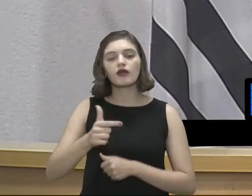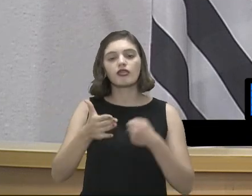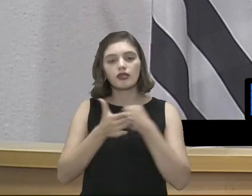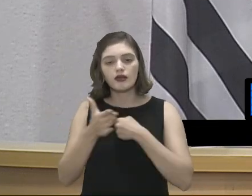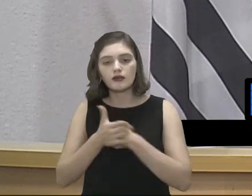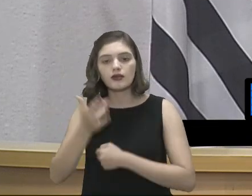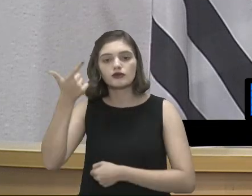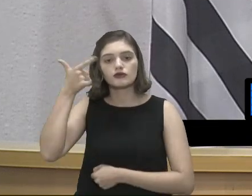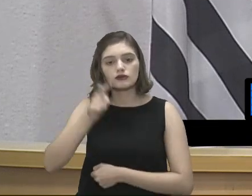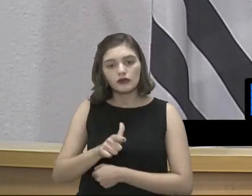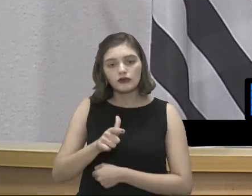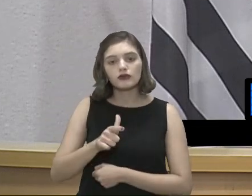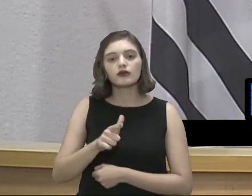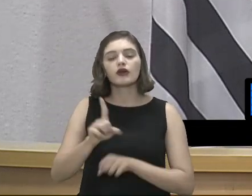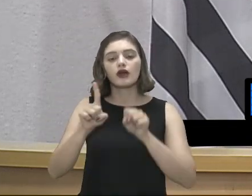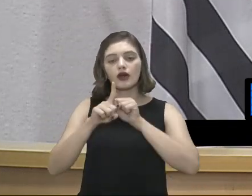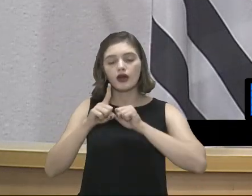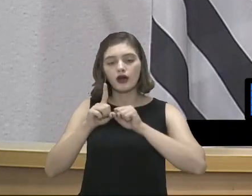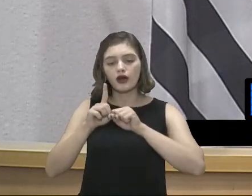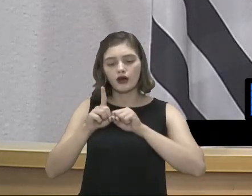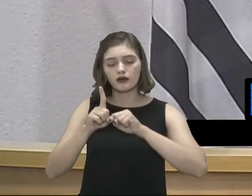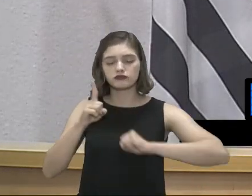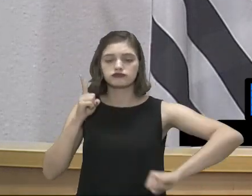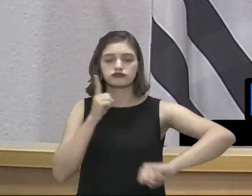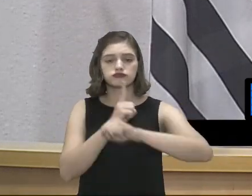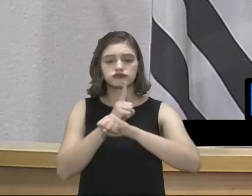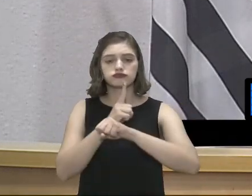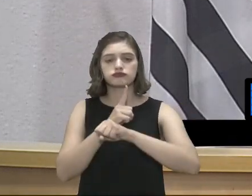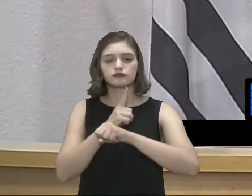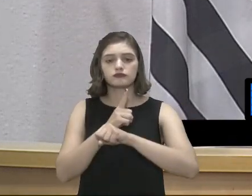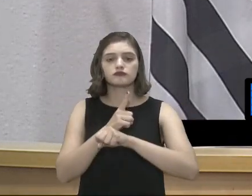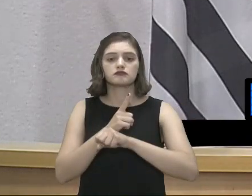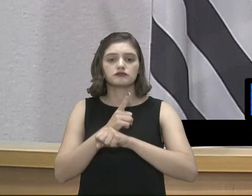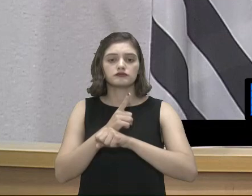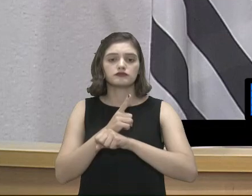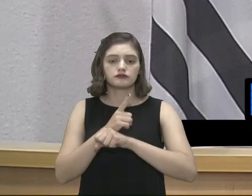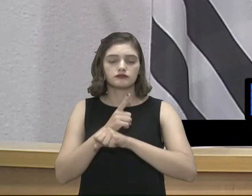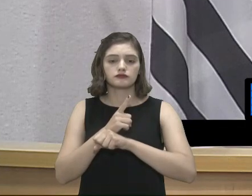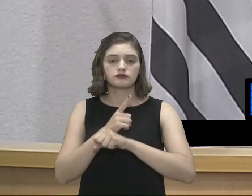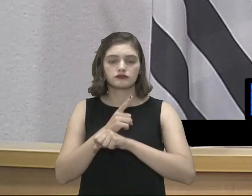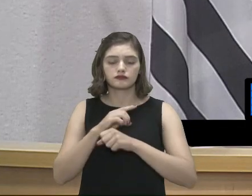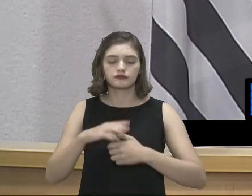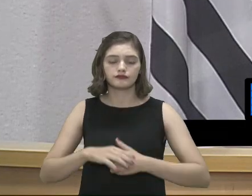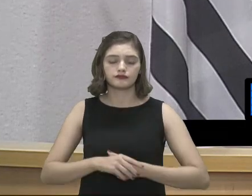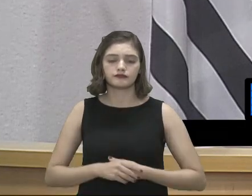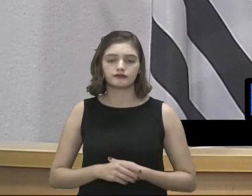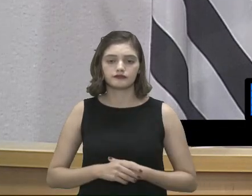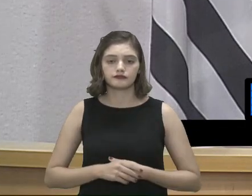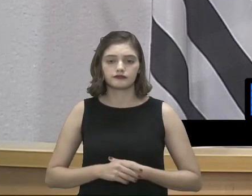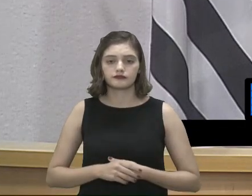me enquadrar na sociedade e no padrão que era me imposto.